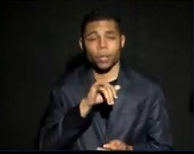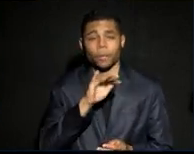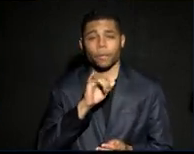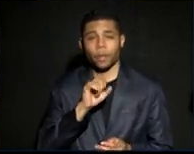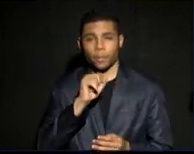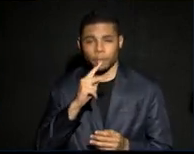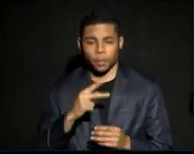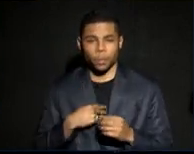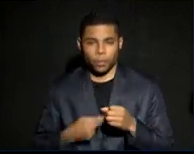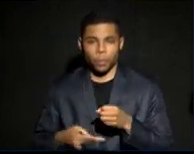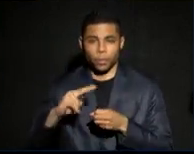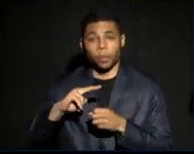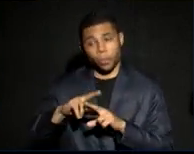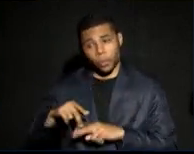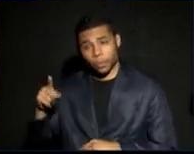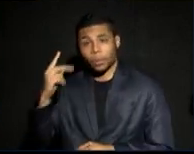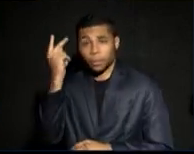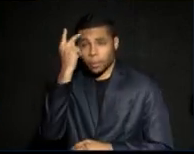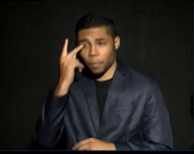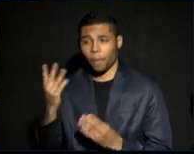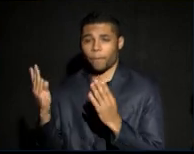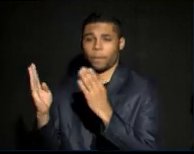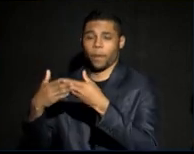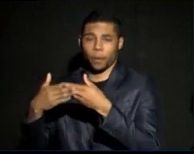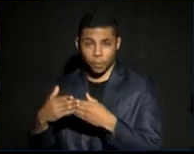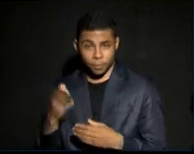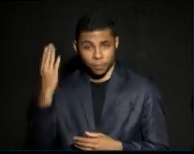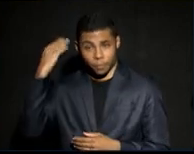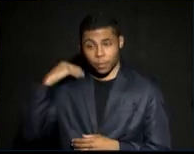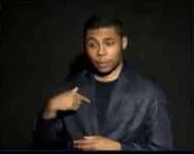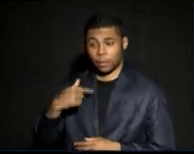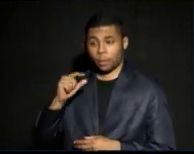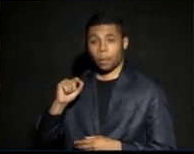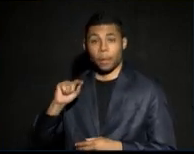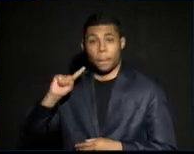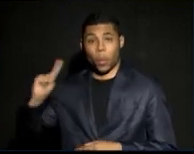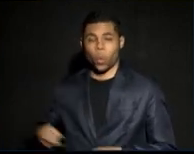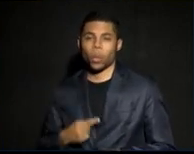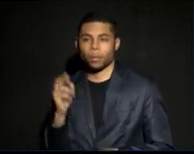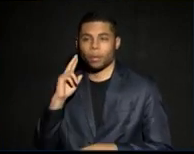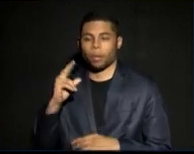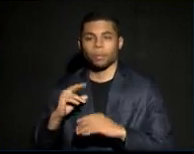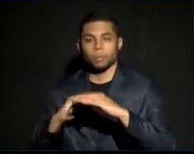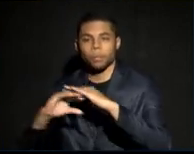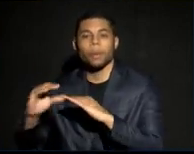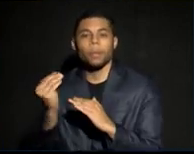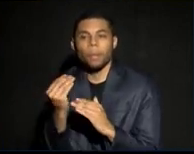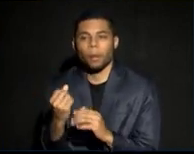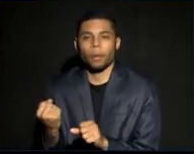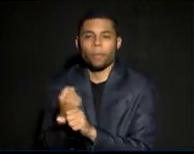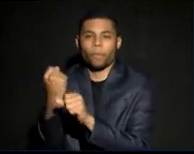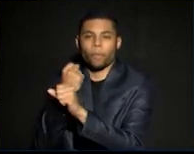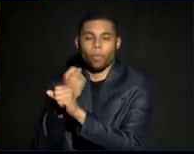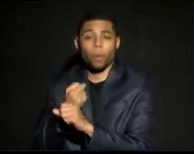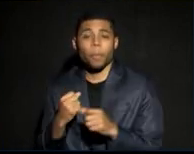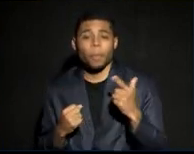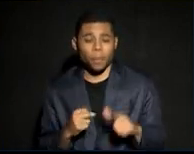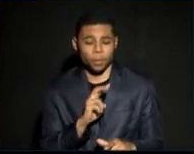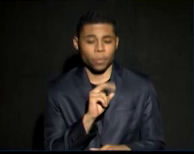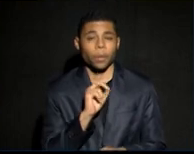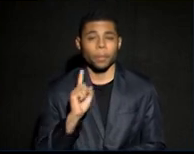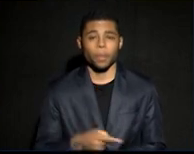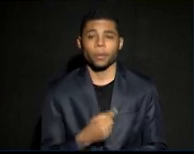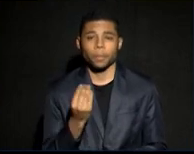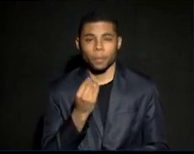Unifesp Hospital São Paulo tava fechando governo de São Paulo foi lá e deu 70 milhões de reais para reformar o pronto-atendimento e 50